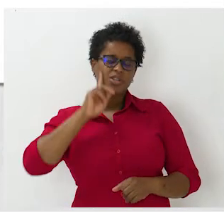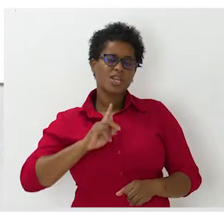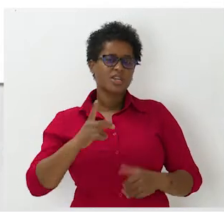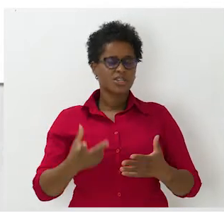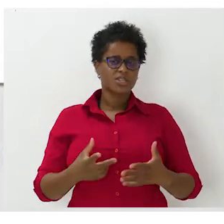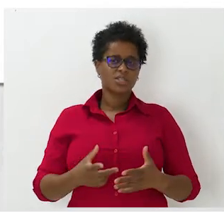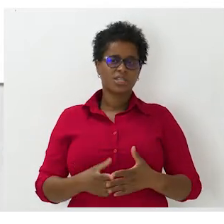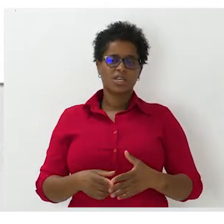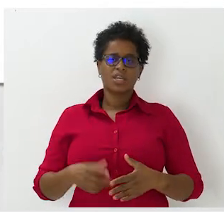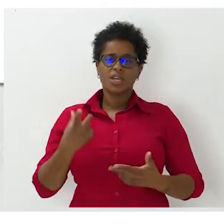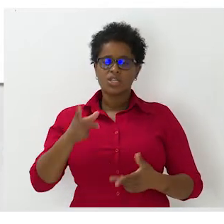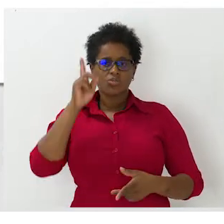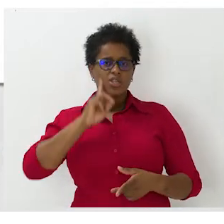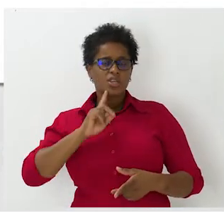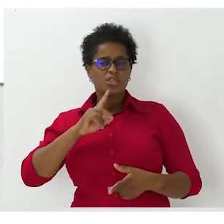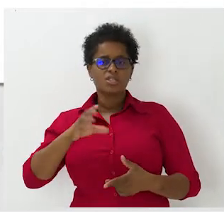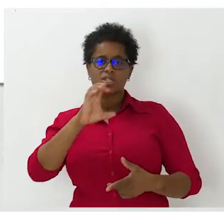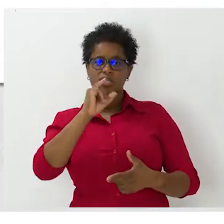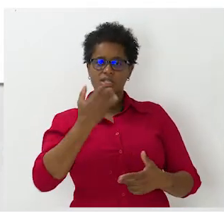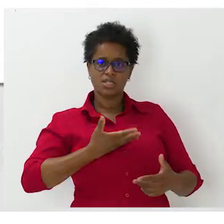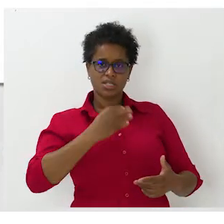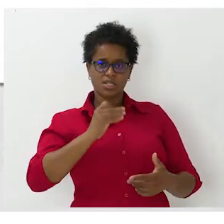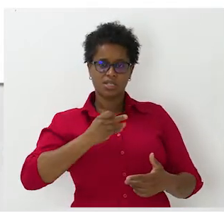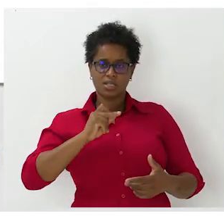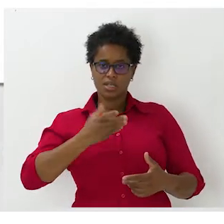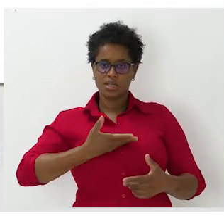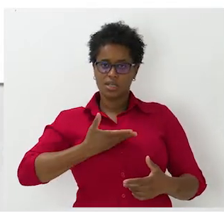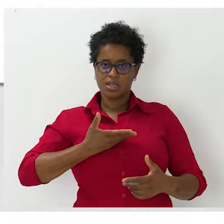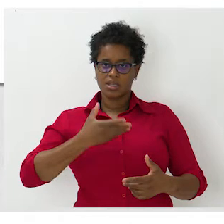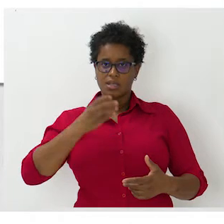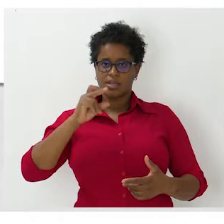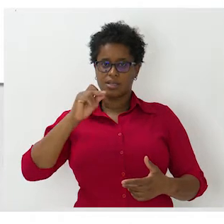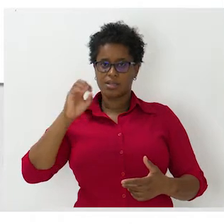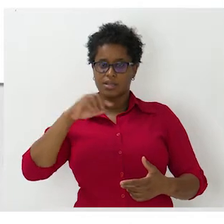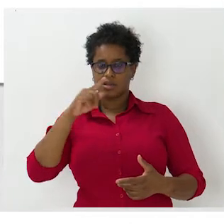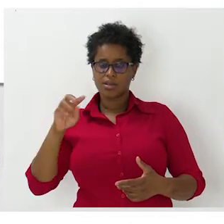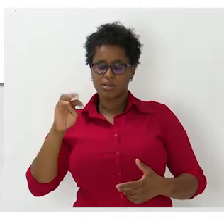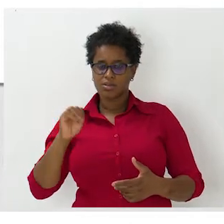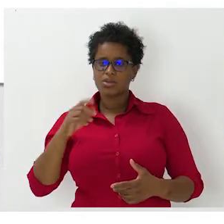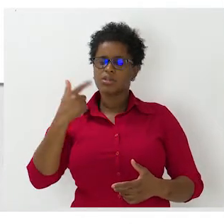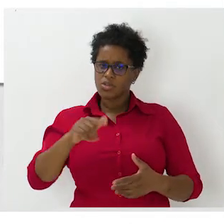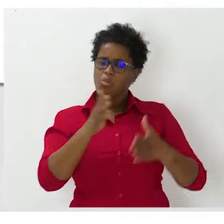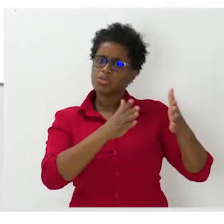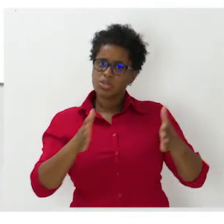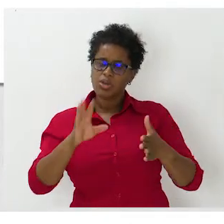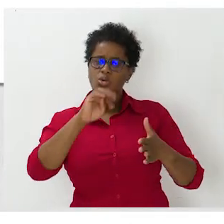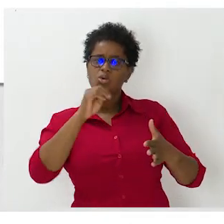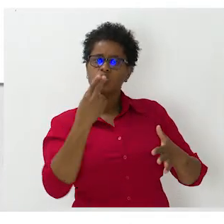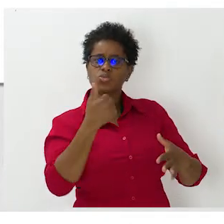mesmo as dos cidadãos, tinham uma posição